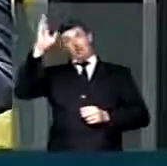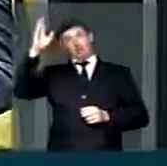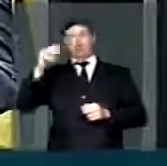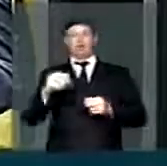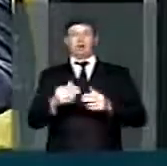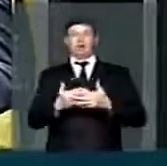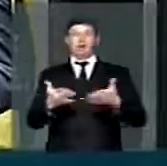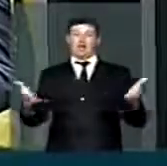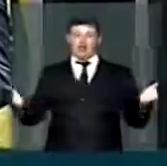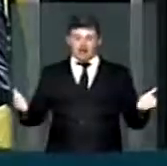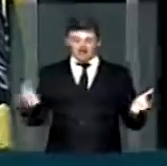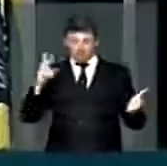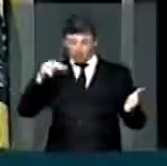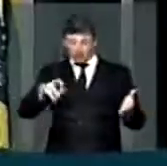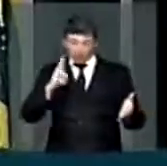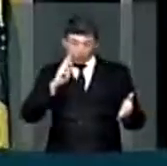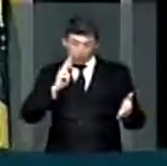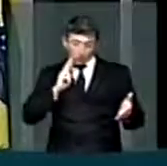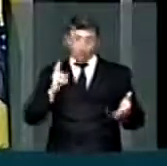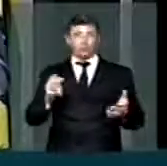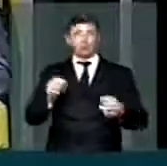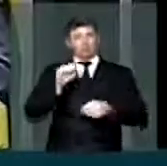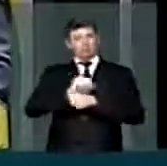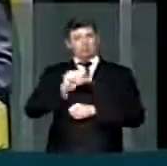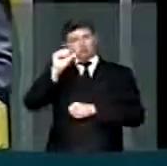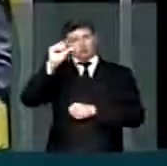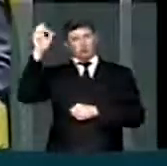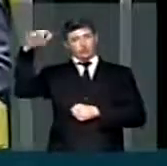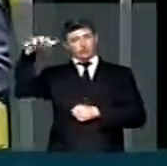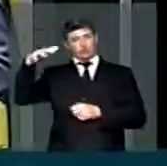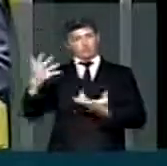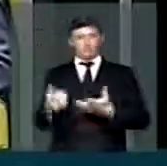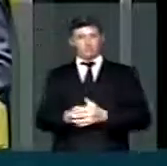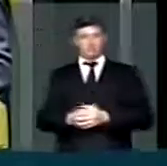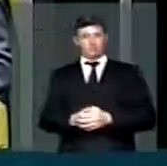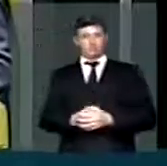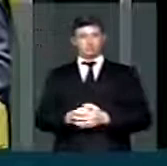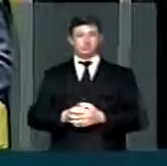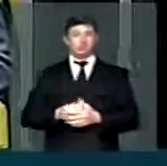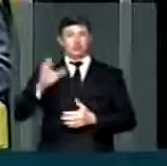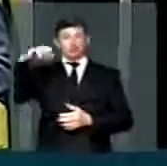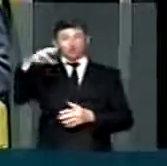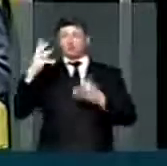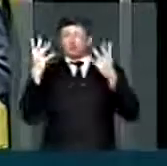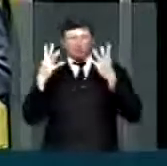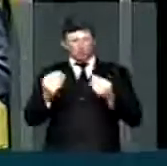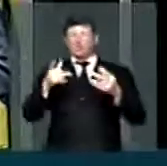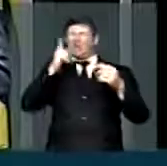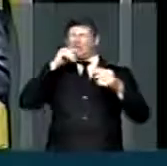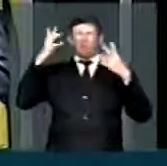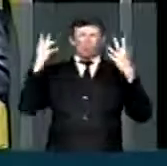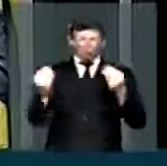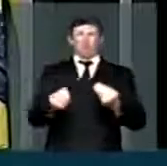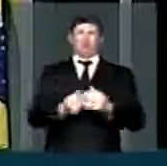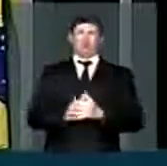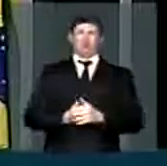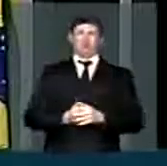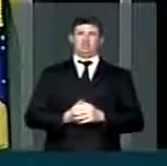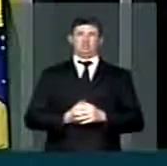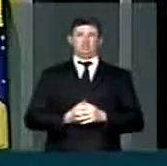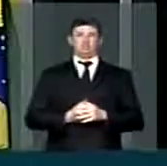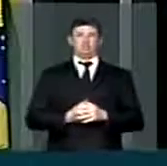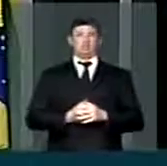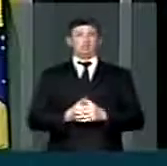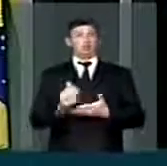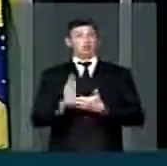seus braços e olhe para Rondônia e mande parar um pouquinho a chuva, porque a chuva é muita água. E tem